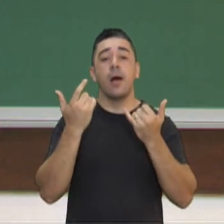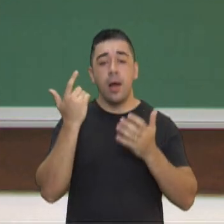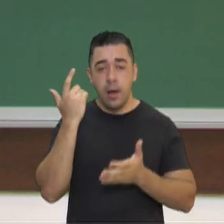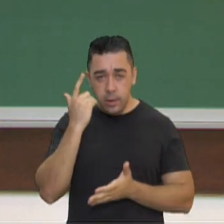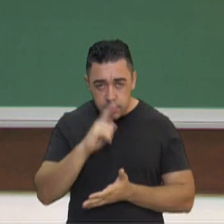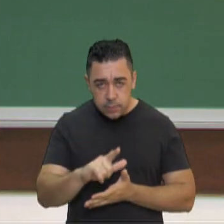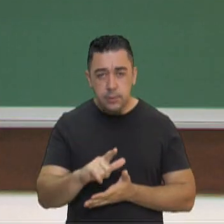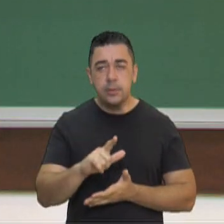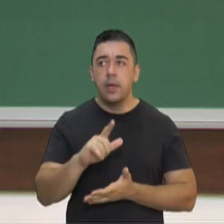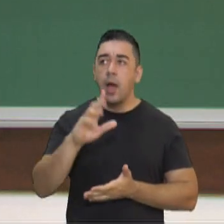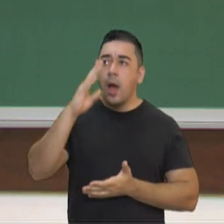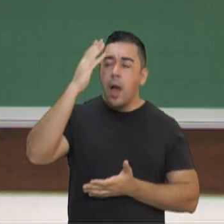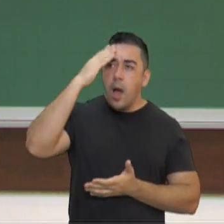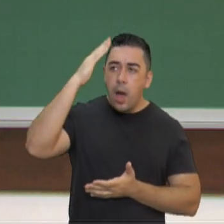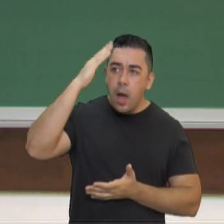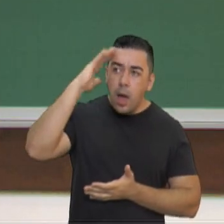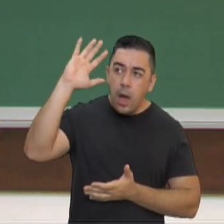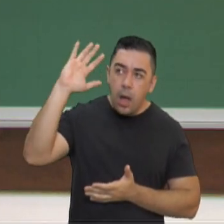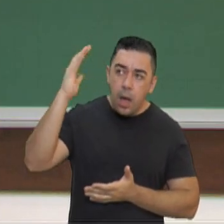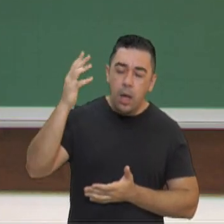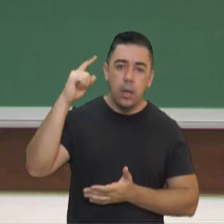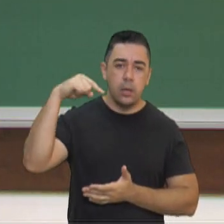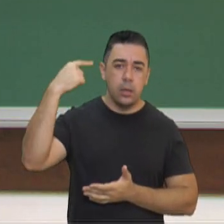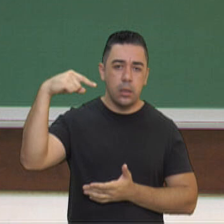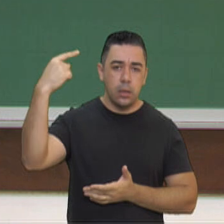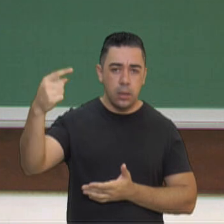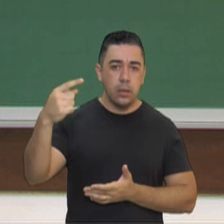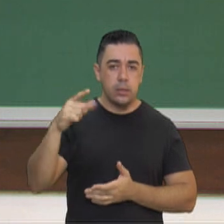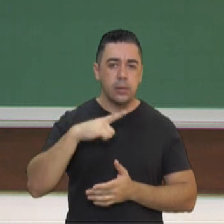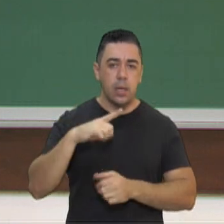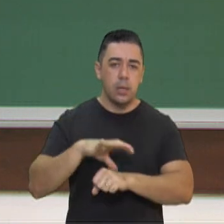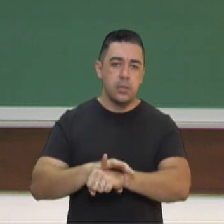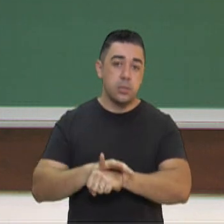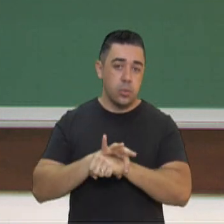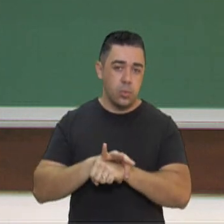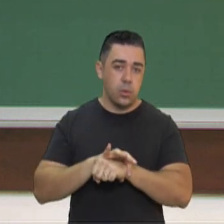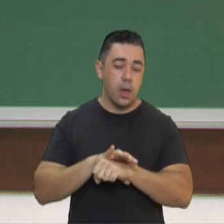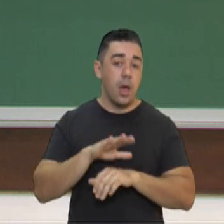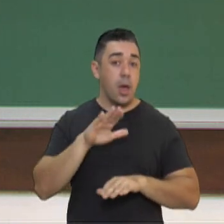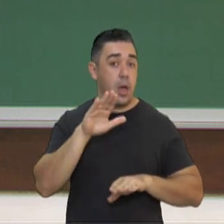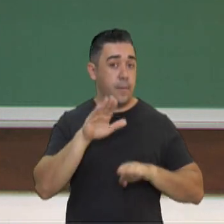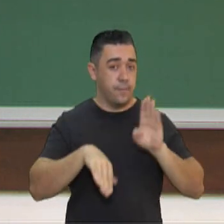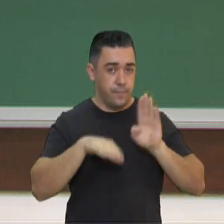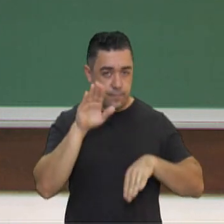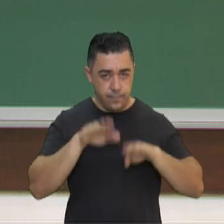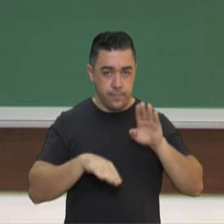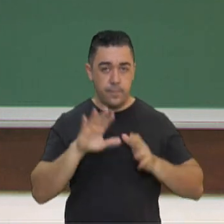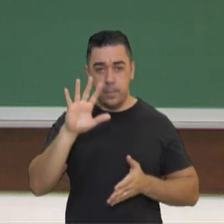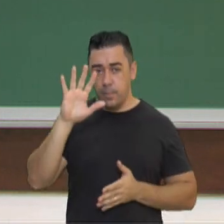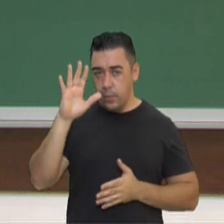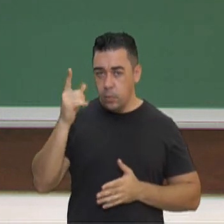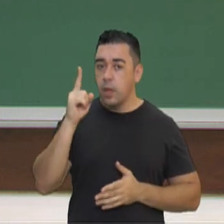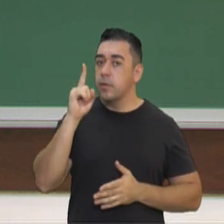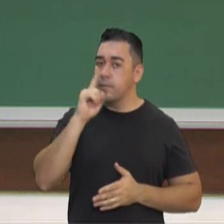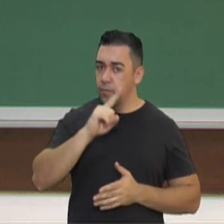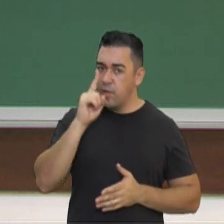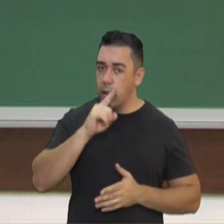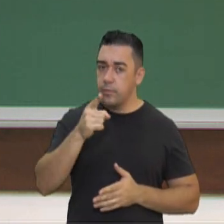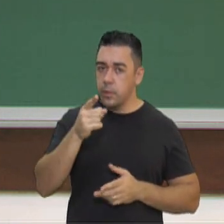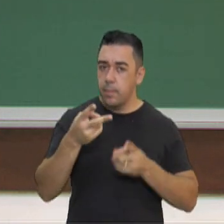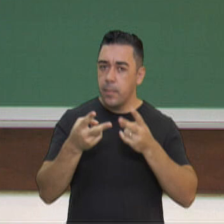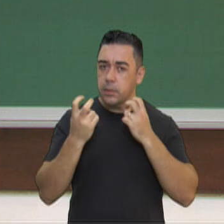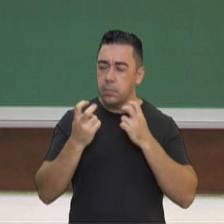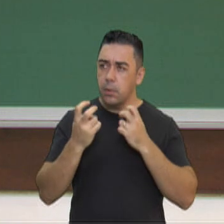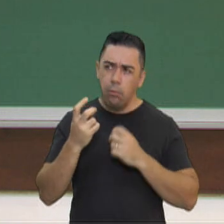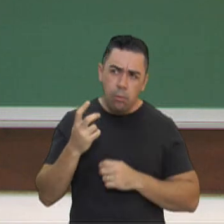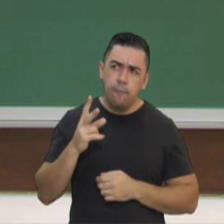para nós uma previsão do tempo, né, que é bem segura. Muitas vezes acontecem falhas, você já reparou, né,